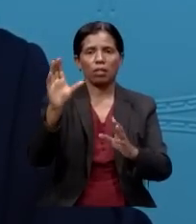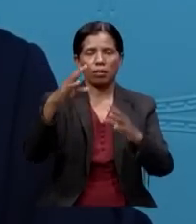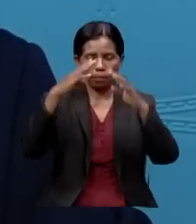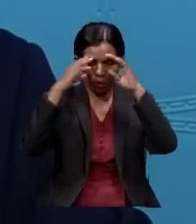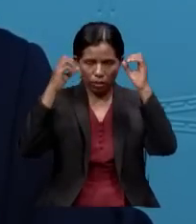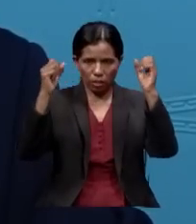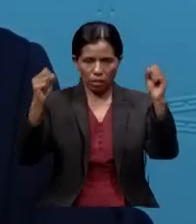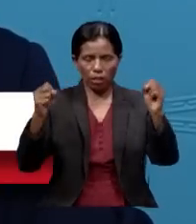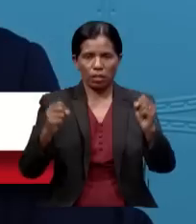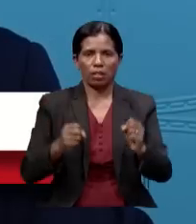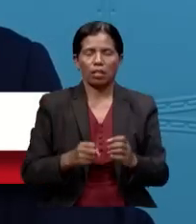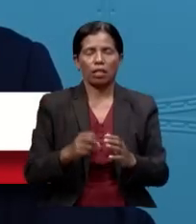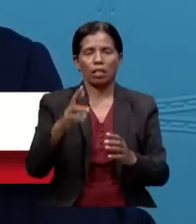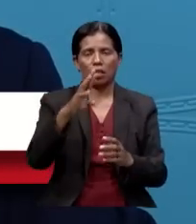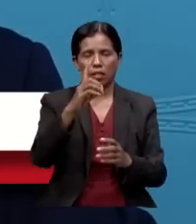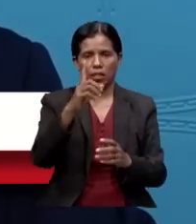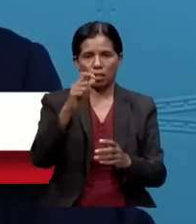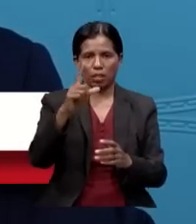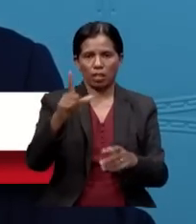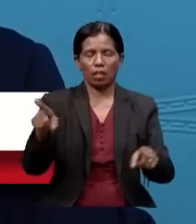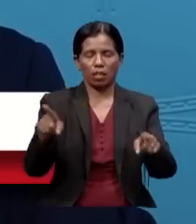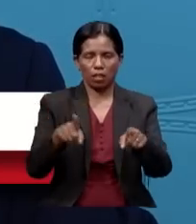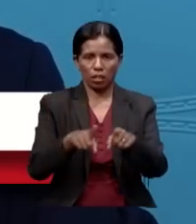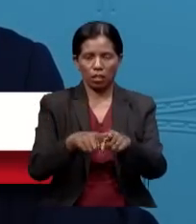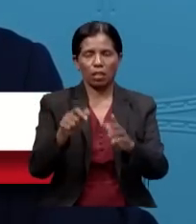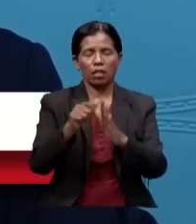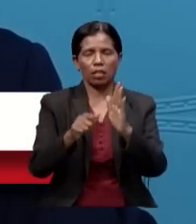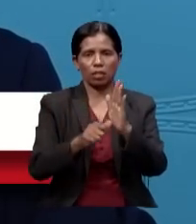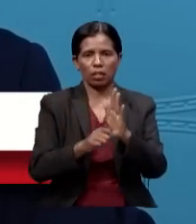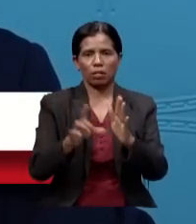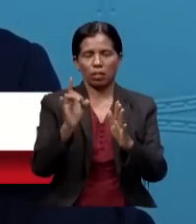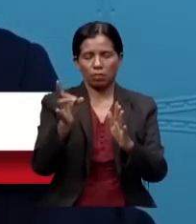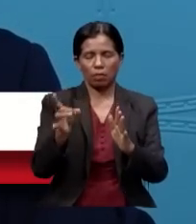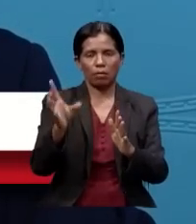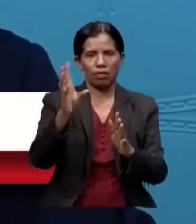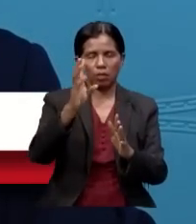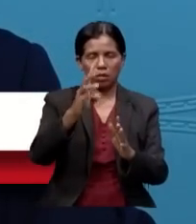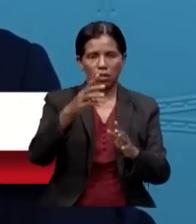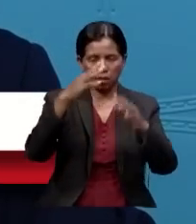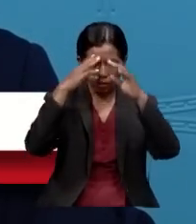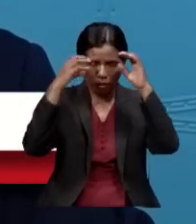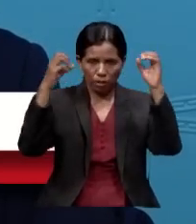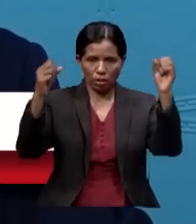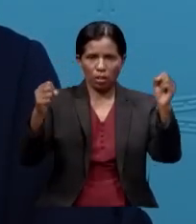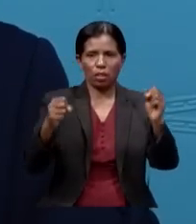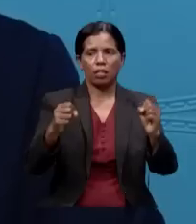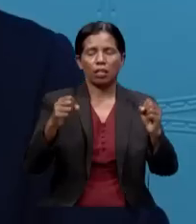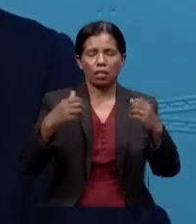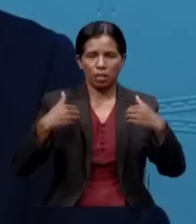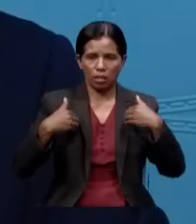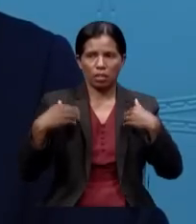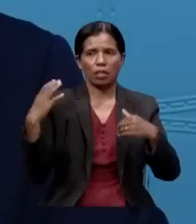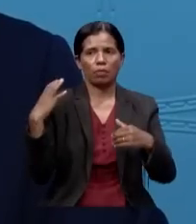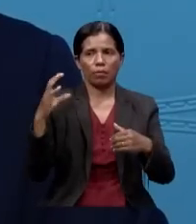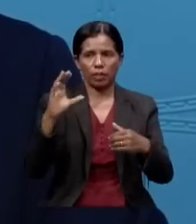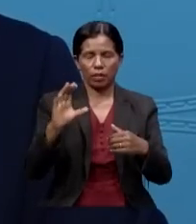da República, a nessa consta e artigo 86 da linha C. Cada presidente da República, mas que há